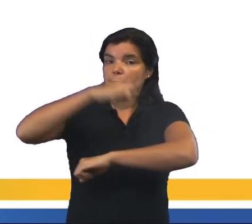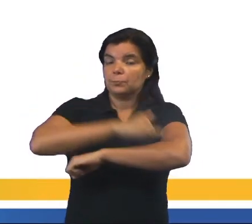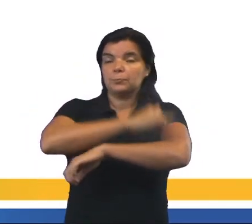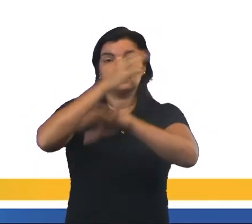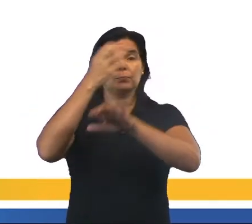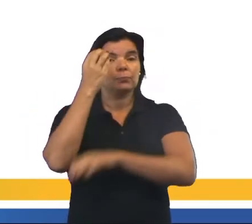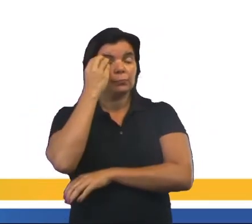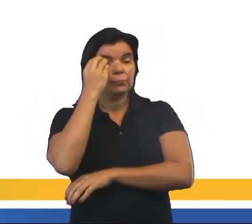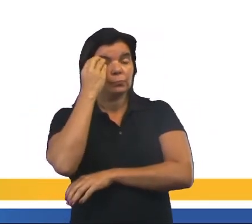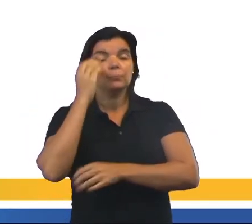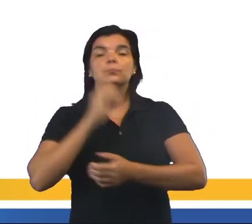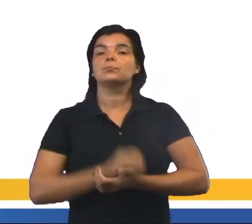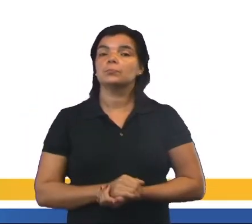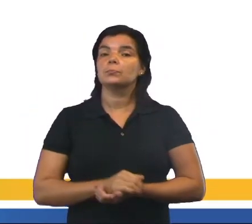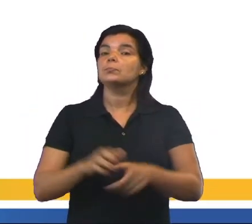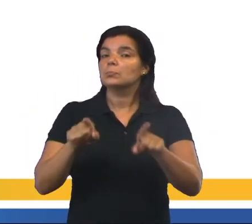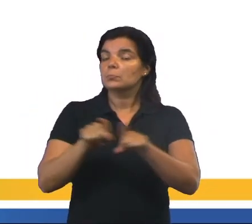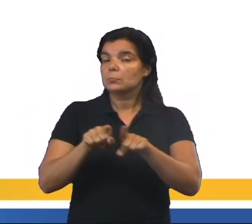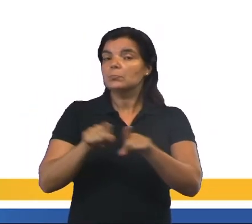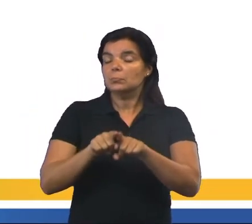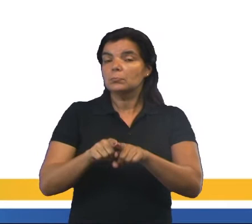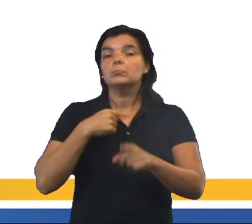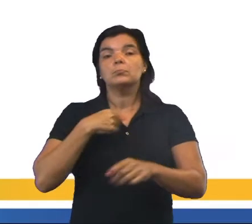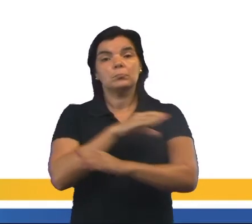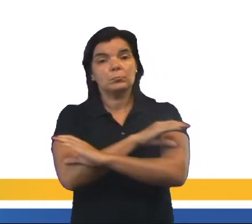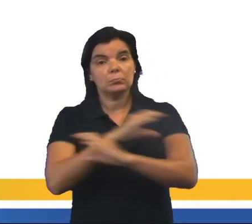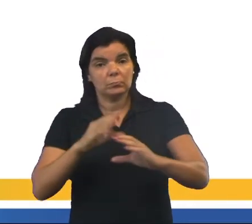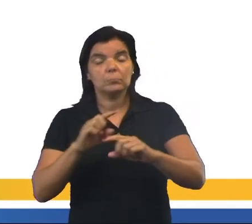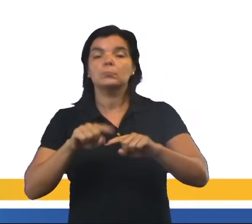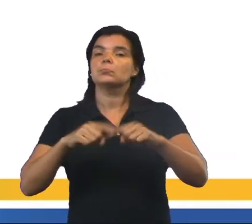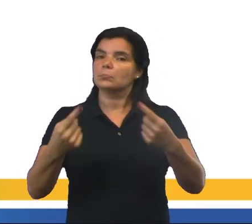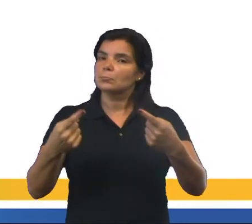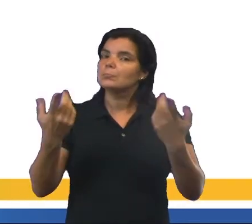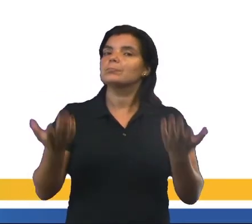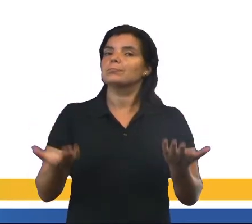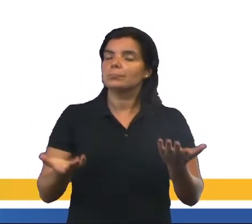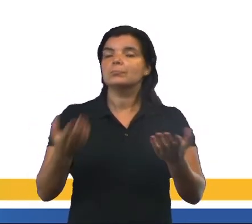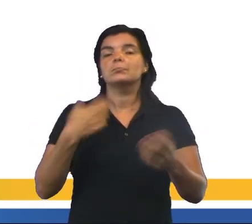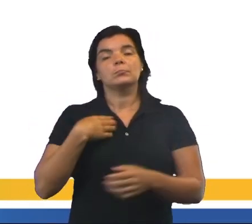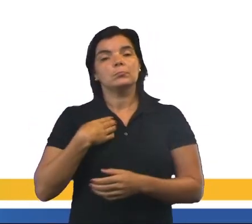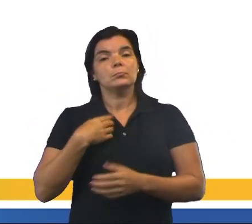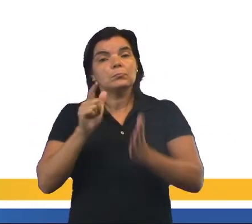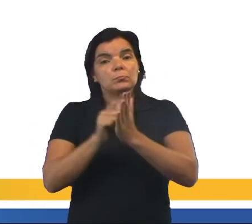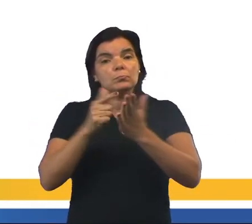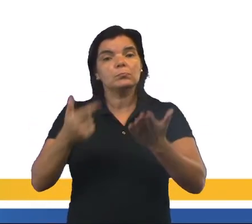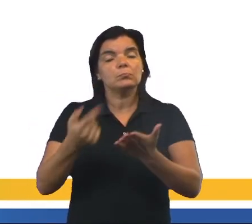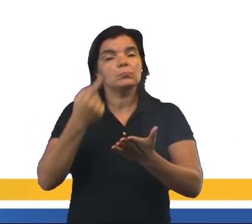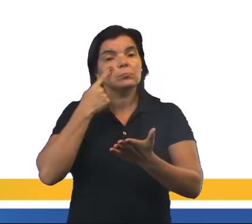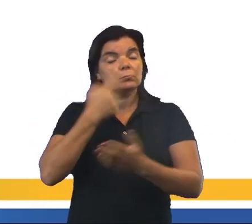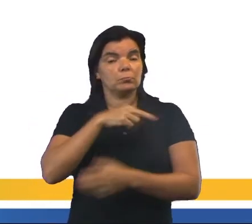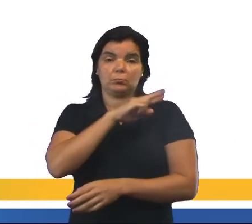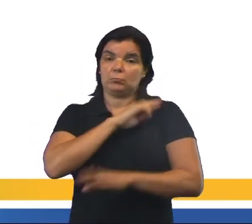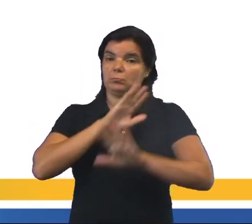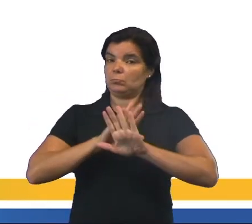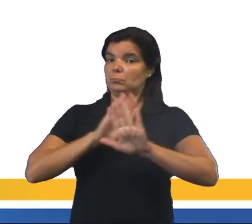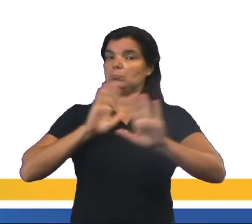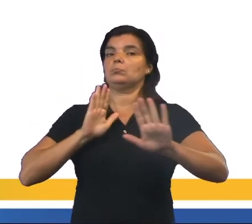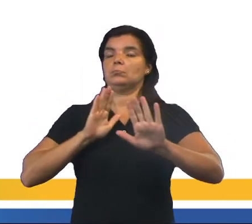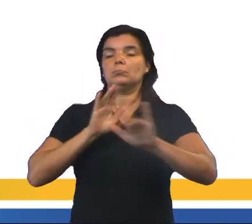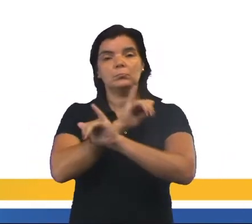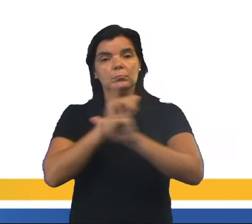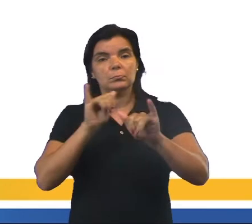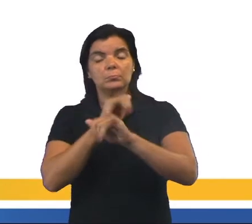de Cruzeiro do Sul, que possui credibilidade, mas também o jornalista ele tira de si a responsabilidade